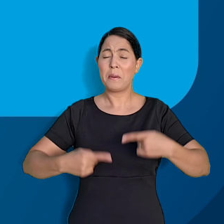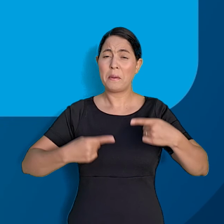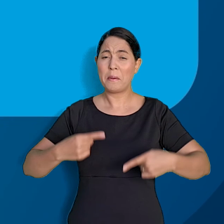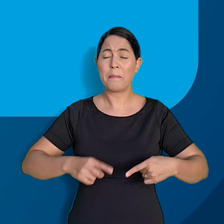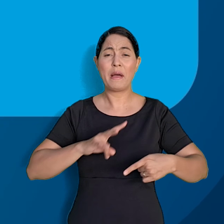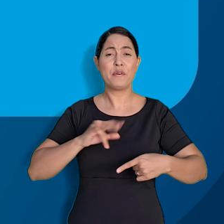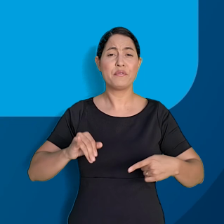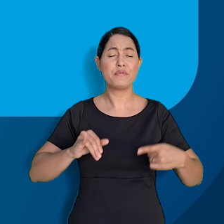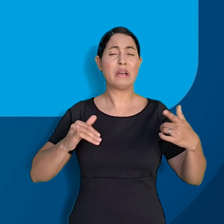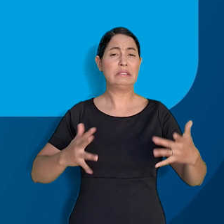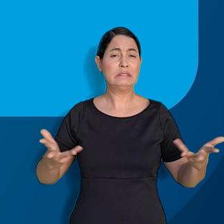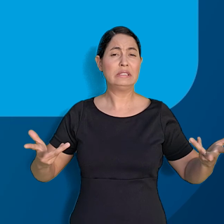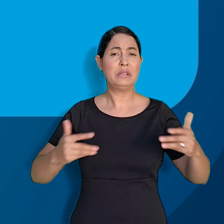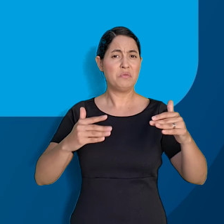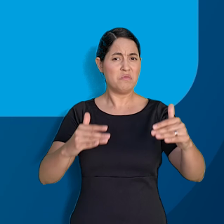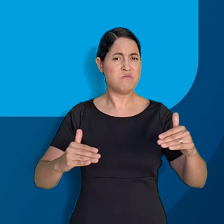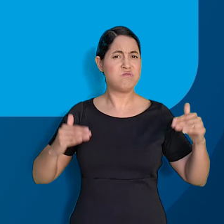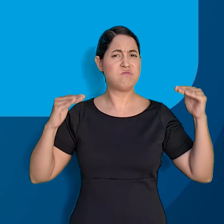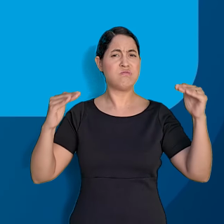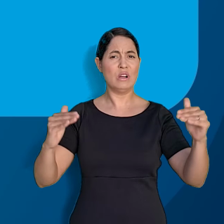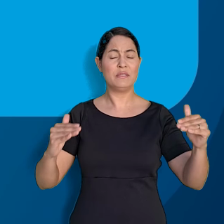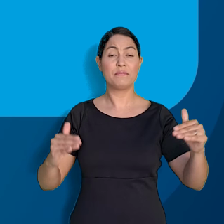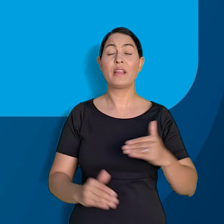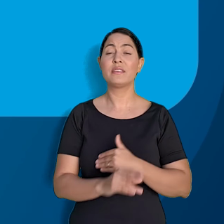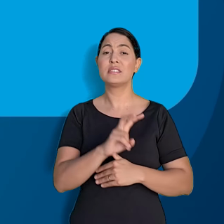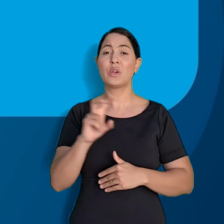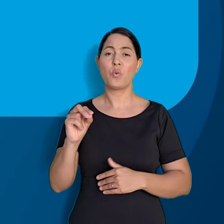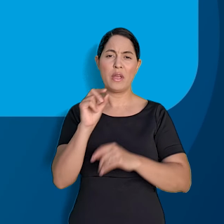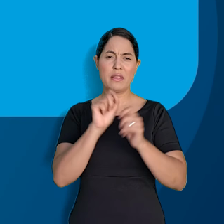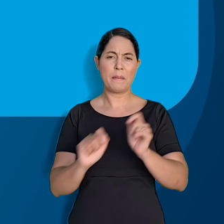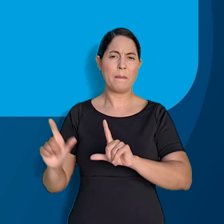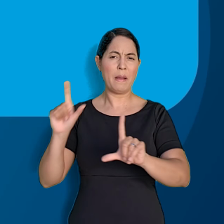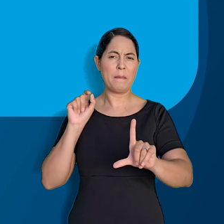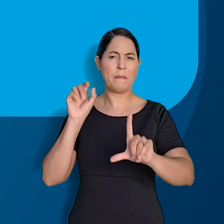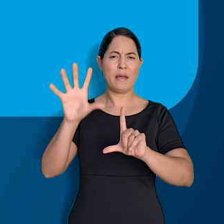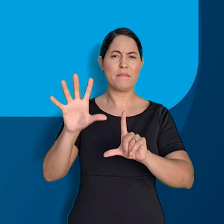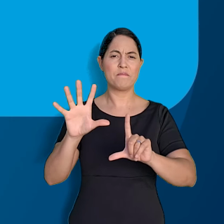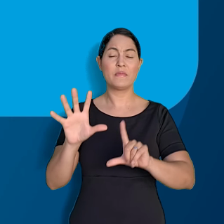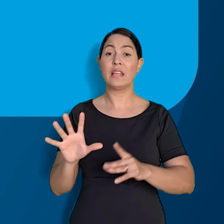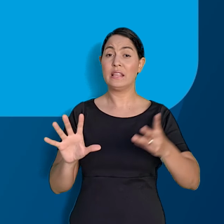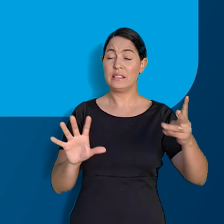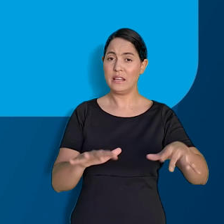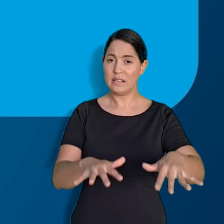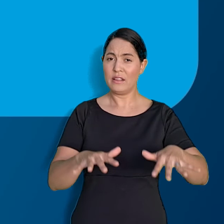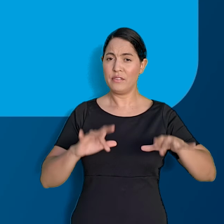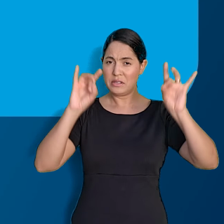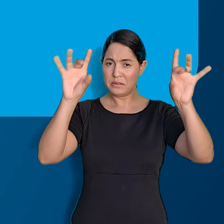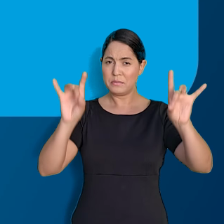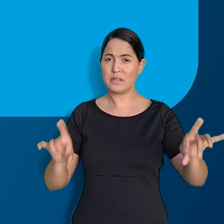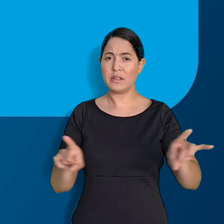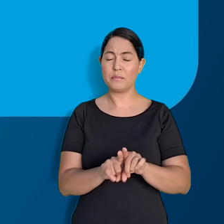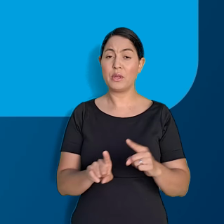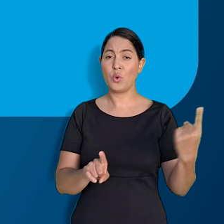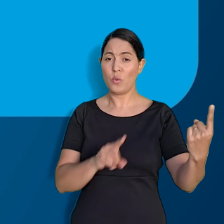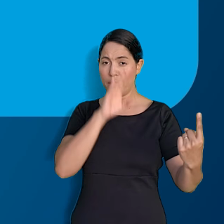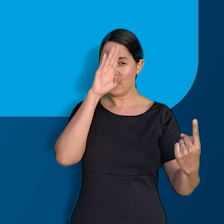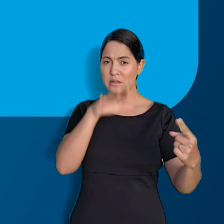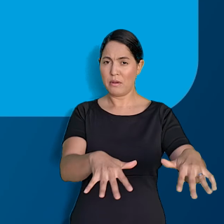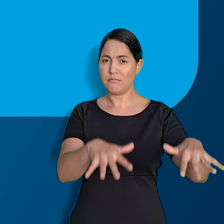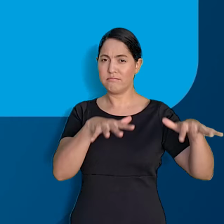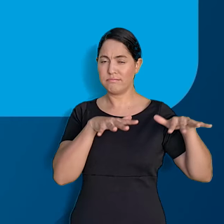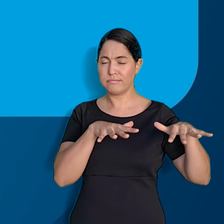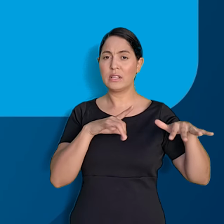alto nível distribuídos em 50 painéis, 30 eventos especiais e uma conferência magna, contando com quase 400